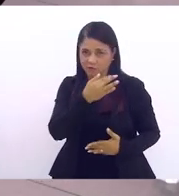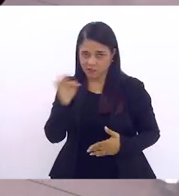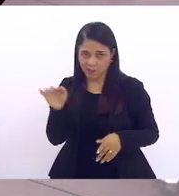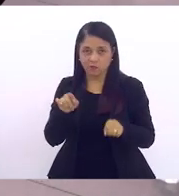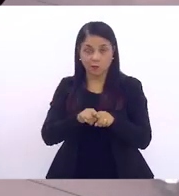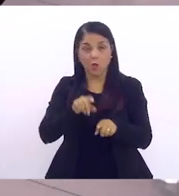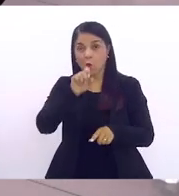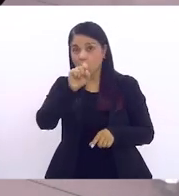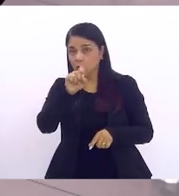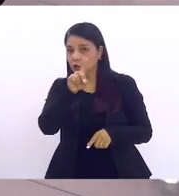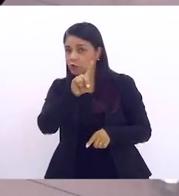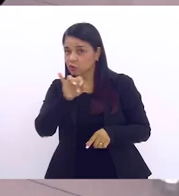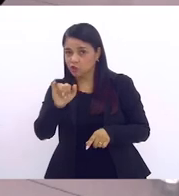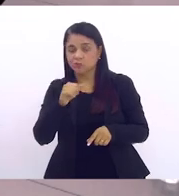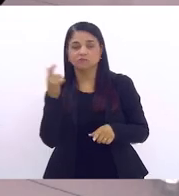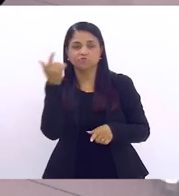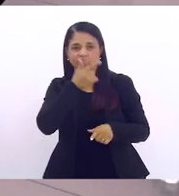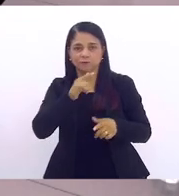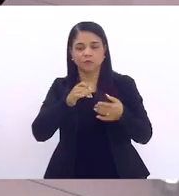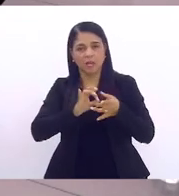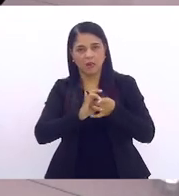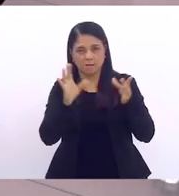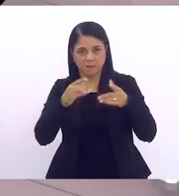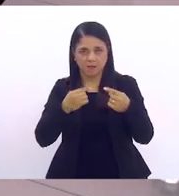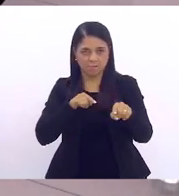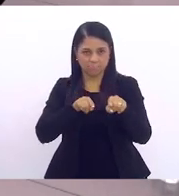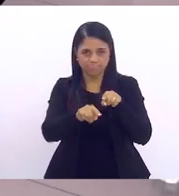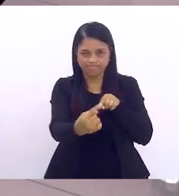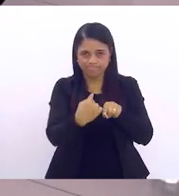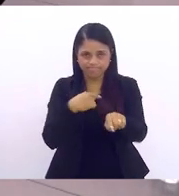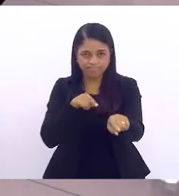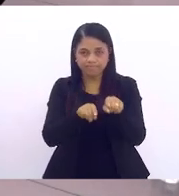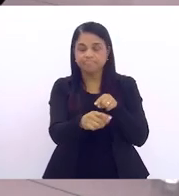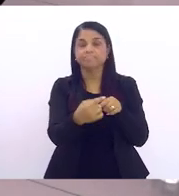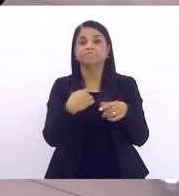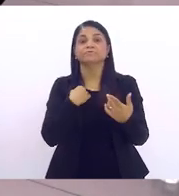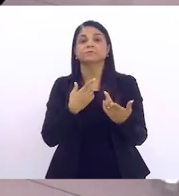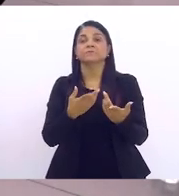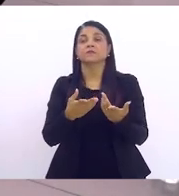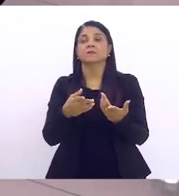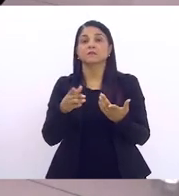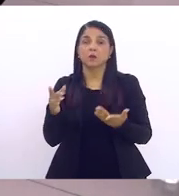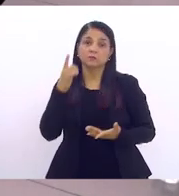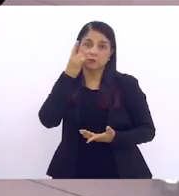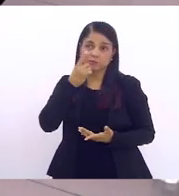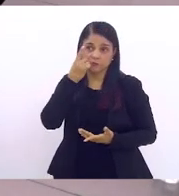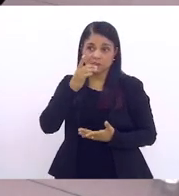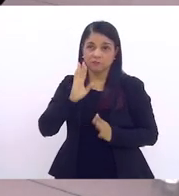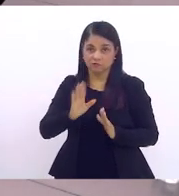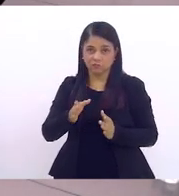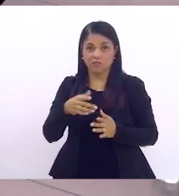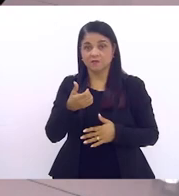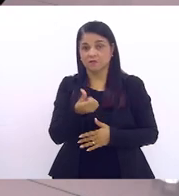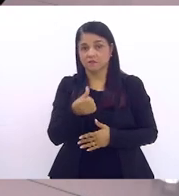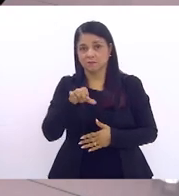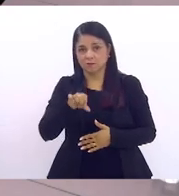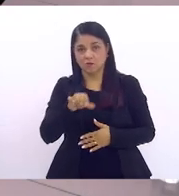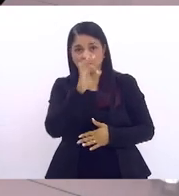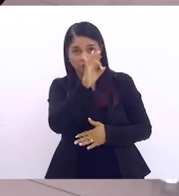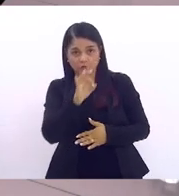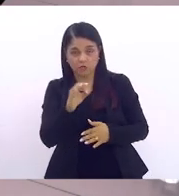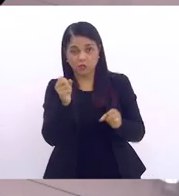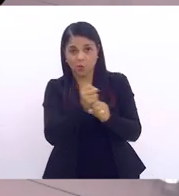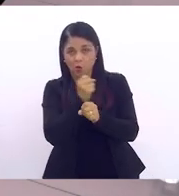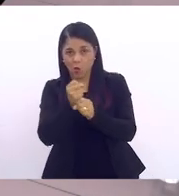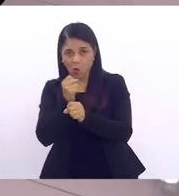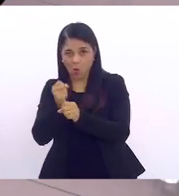dias nós liberamos a a rodovia aí só para trazer o estatus Ô deputada né a gente já fez já 69% das obras